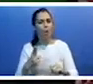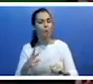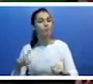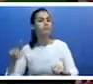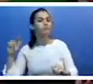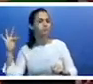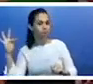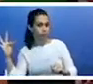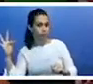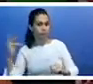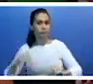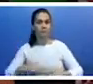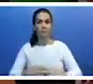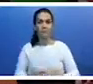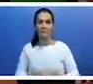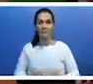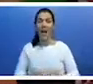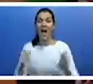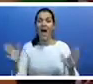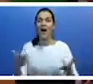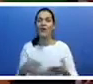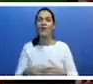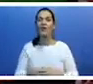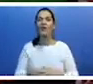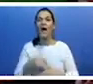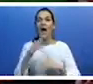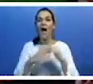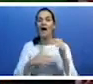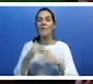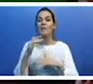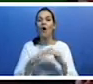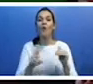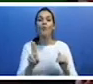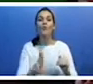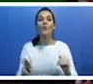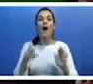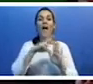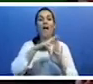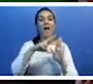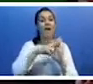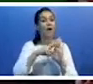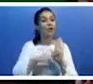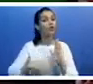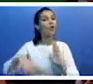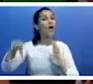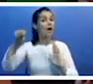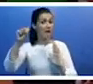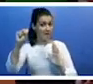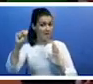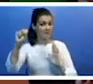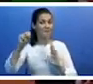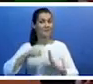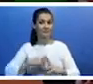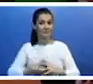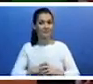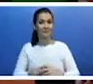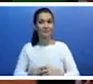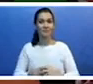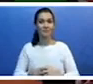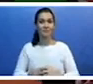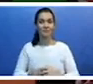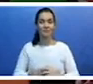Coloca F. Agora vai colocar em prática o uso daquelas regrinhas de S, SS,